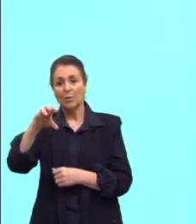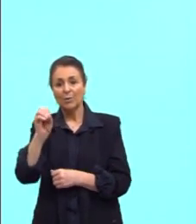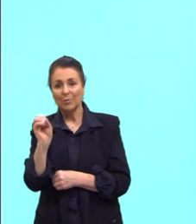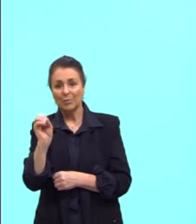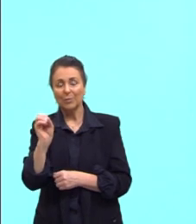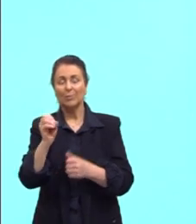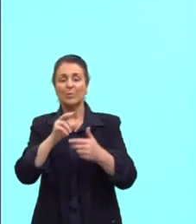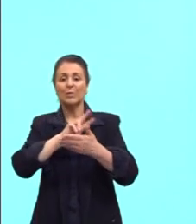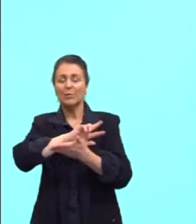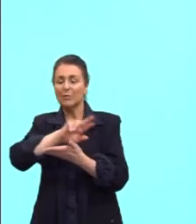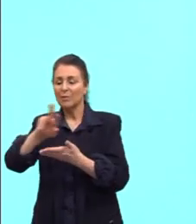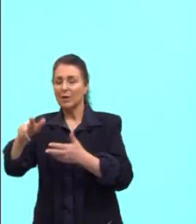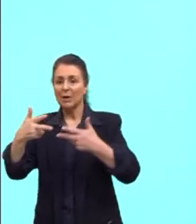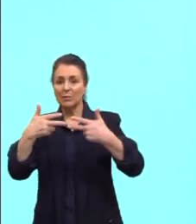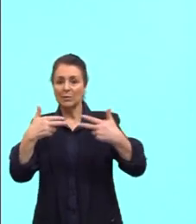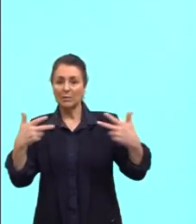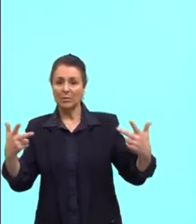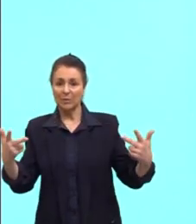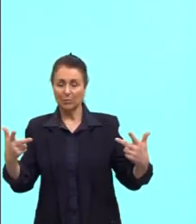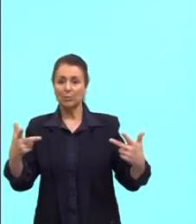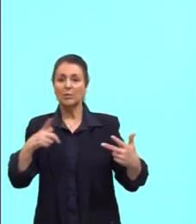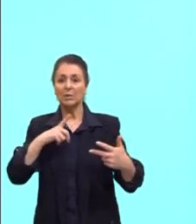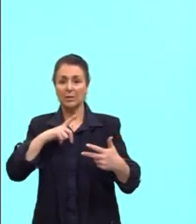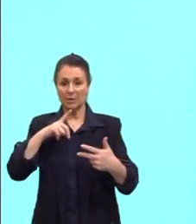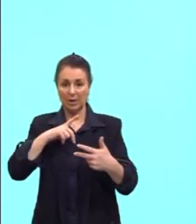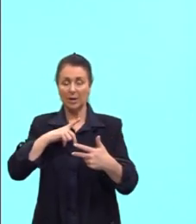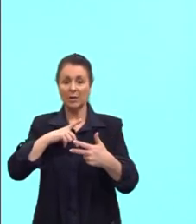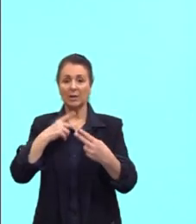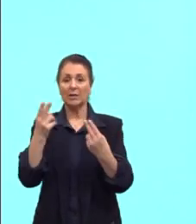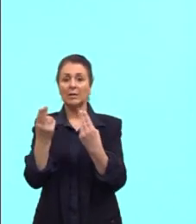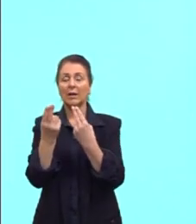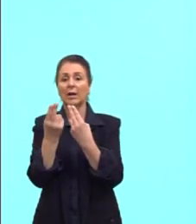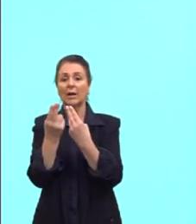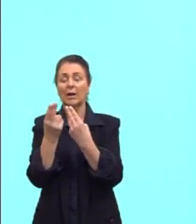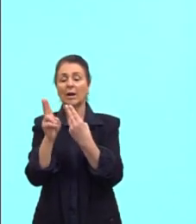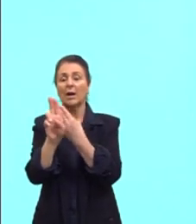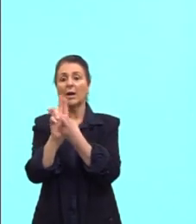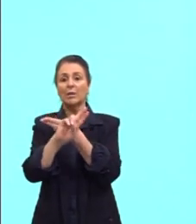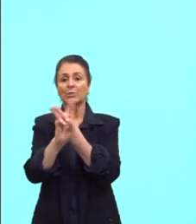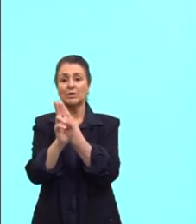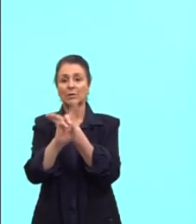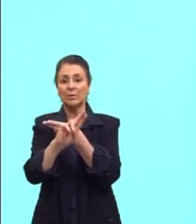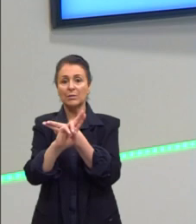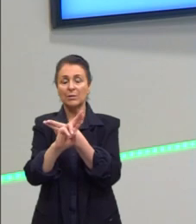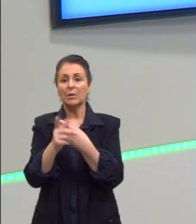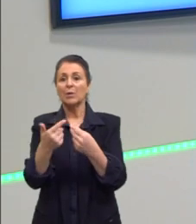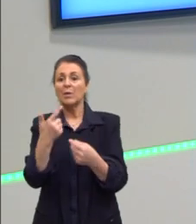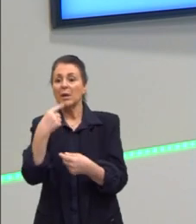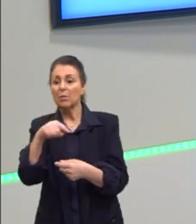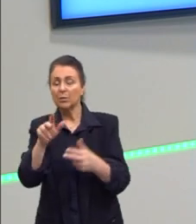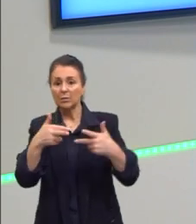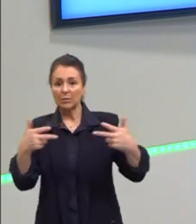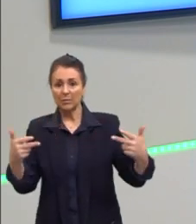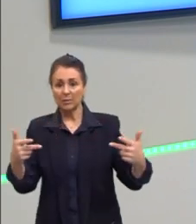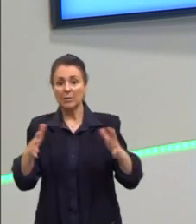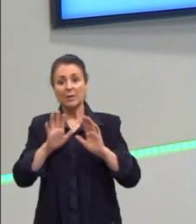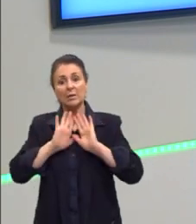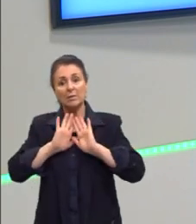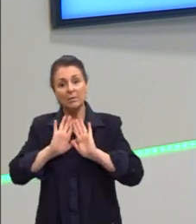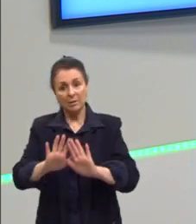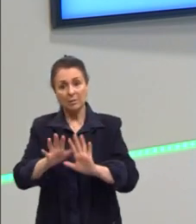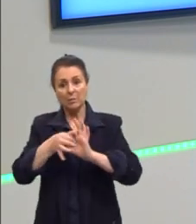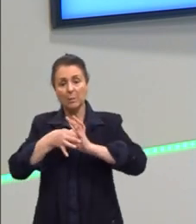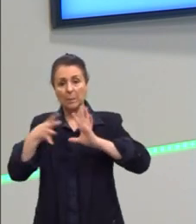vários elementos que são radioativos até chegar num elemento que não é radioativo e para deliberar essas